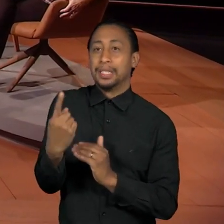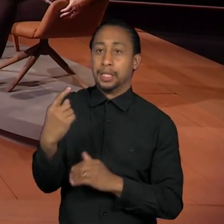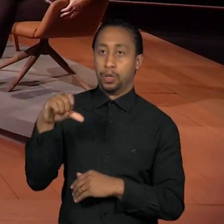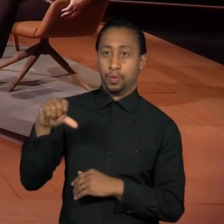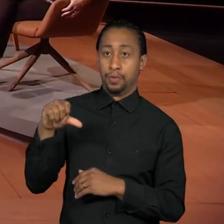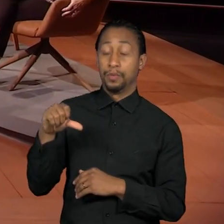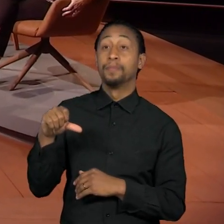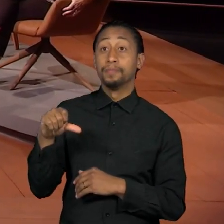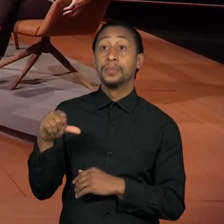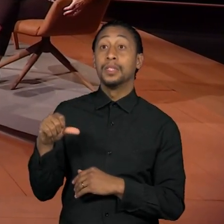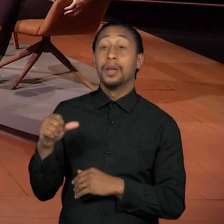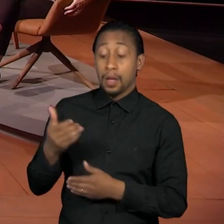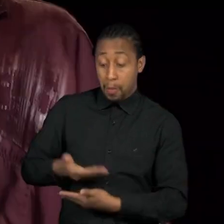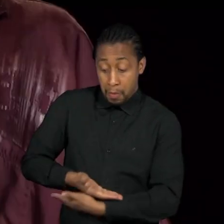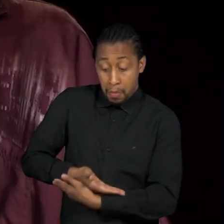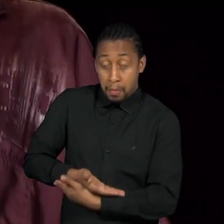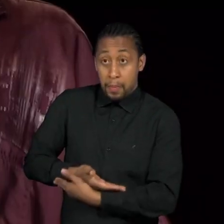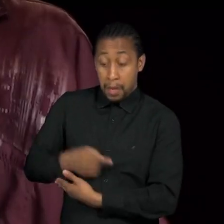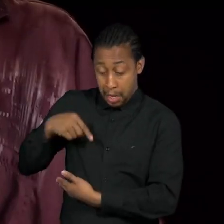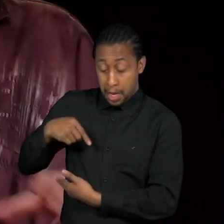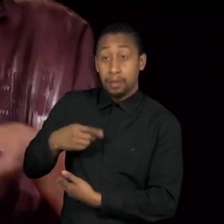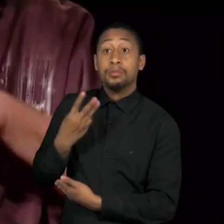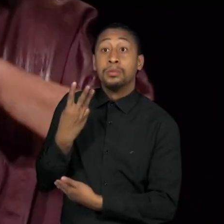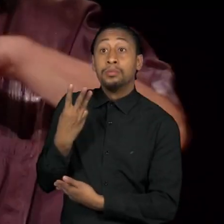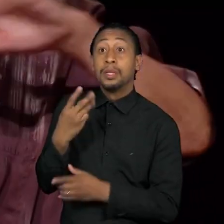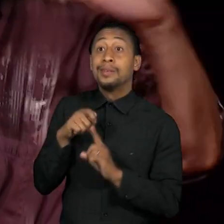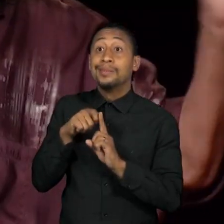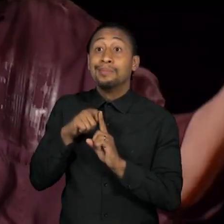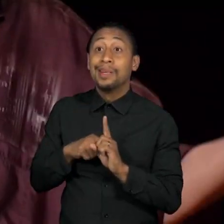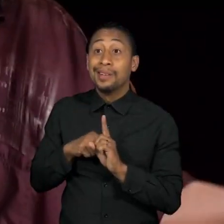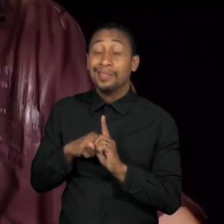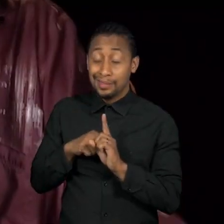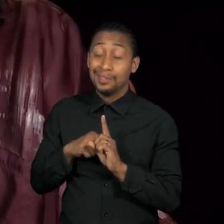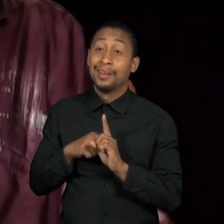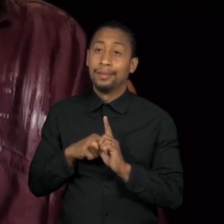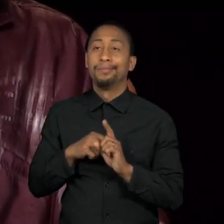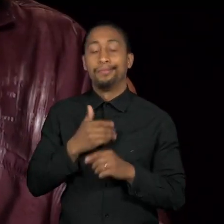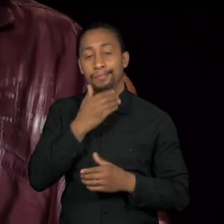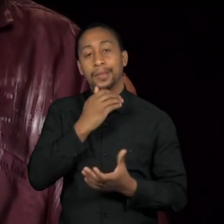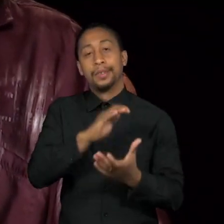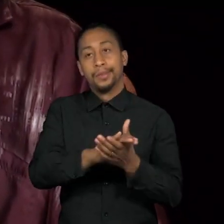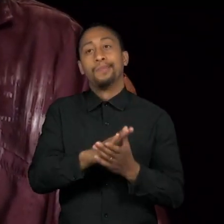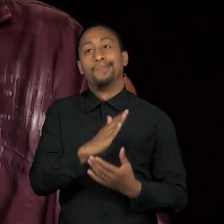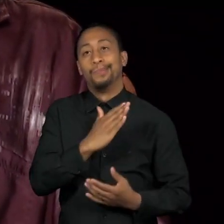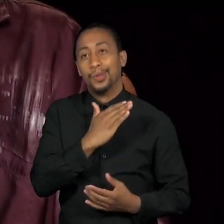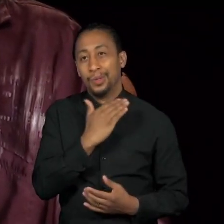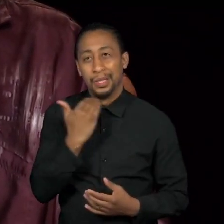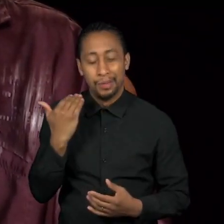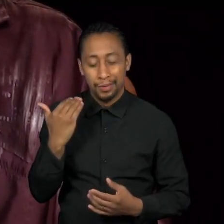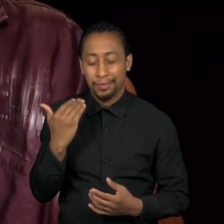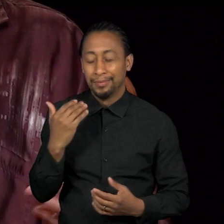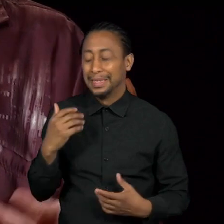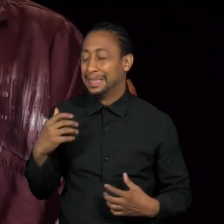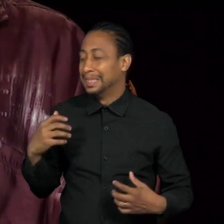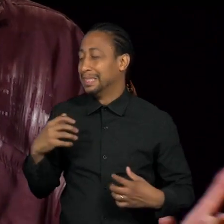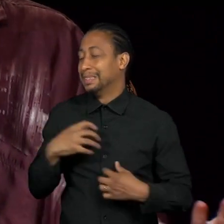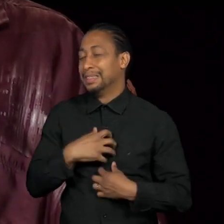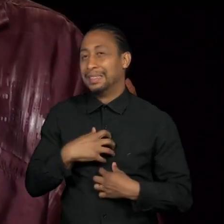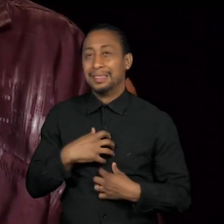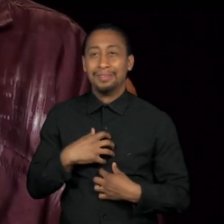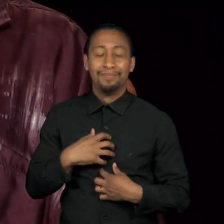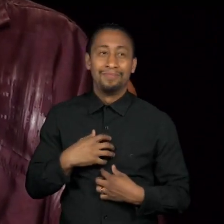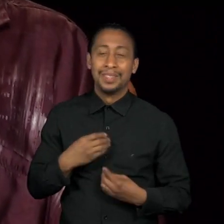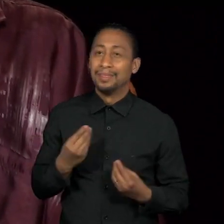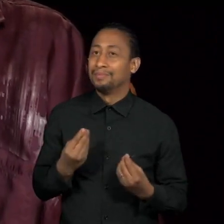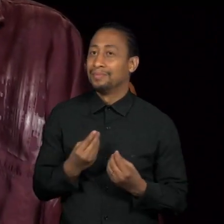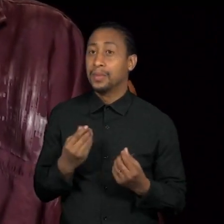3 meses e foi, assim, uma loucura mesmo. Mas ela